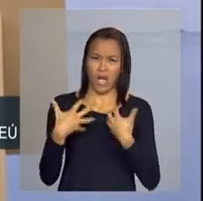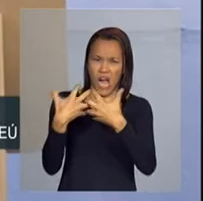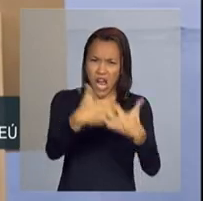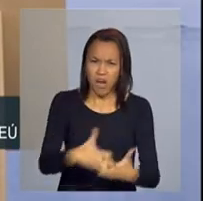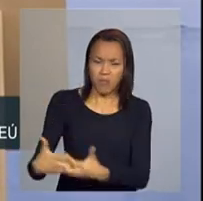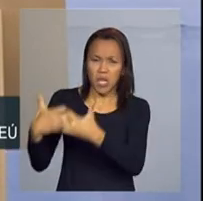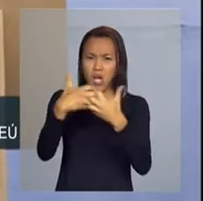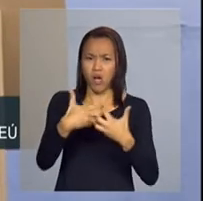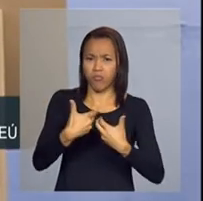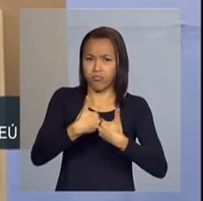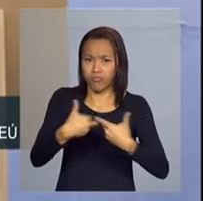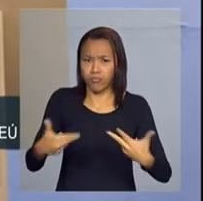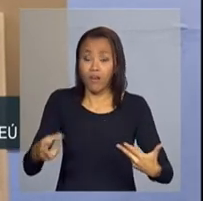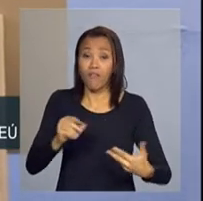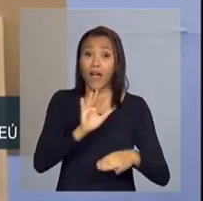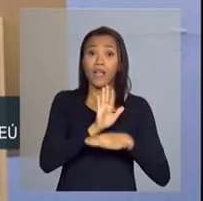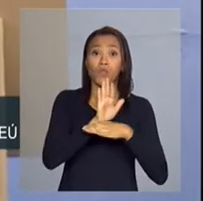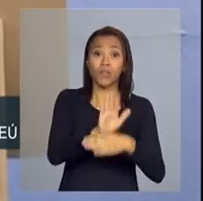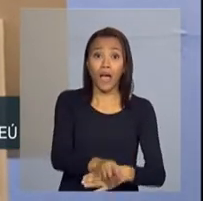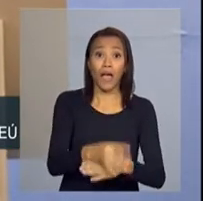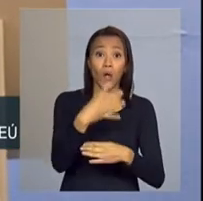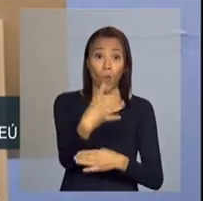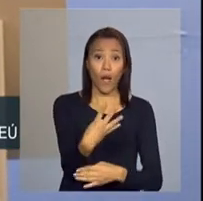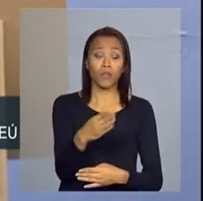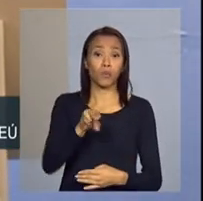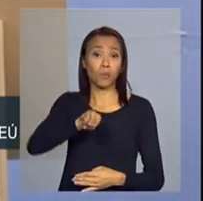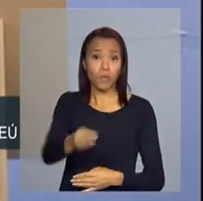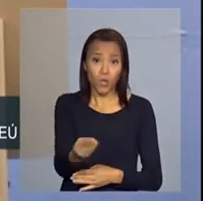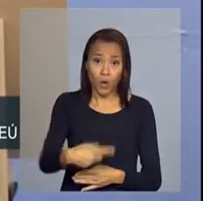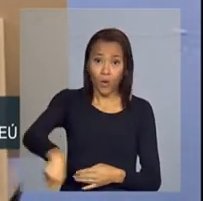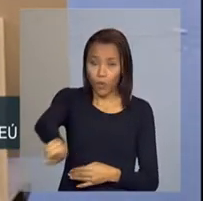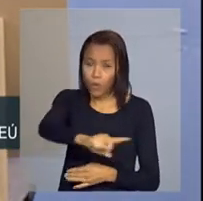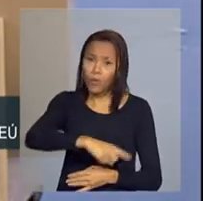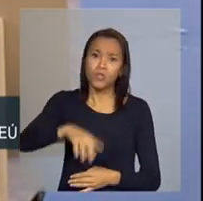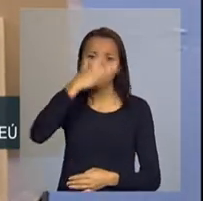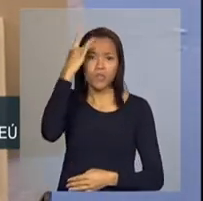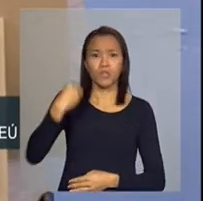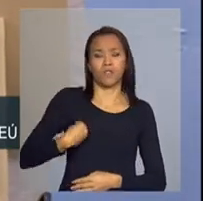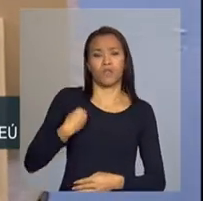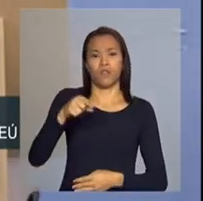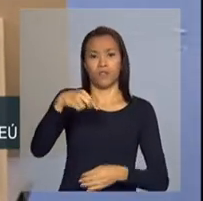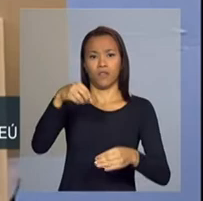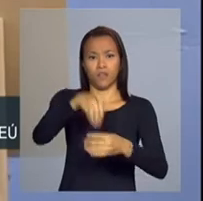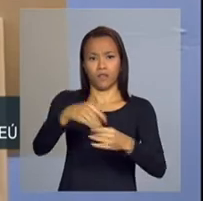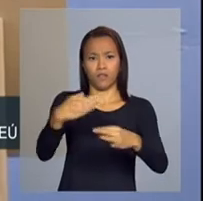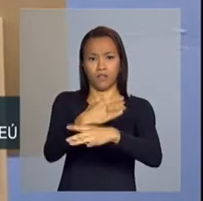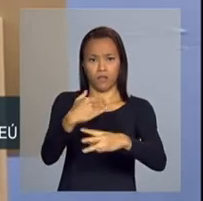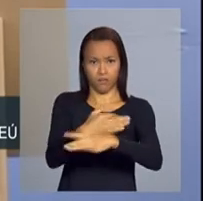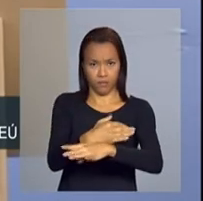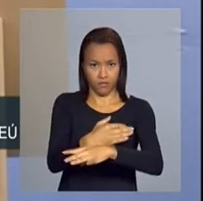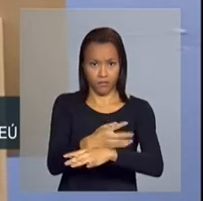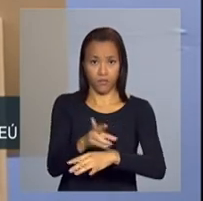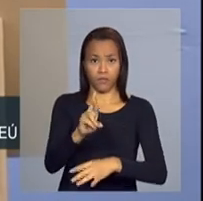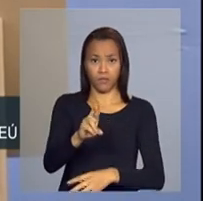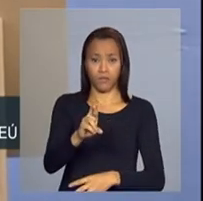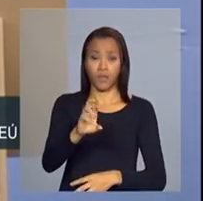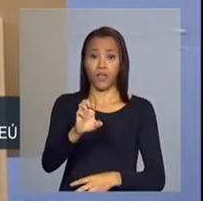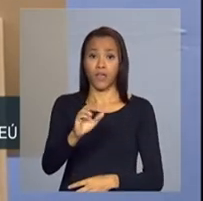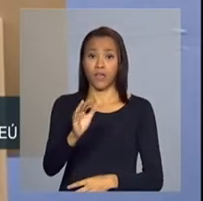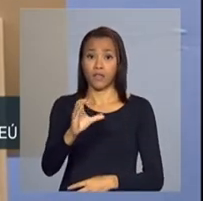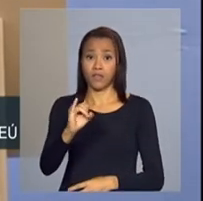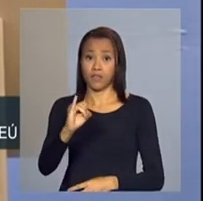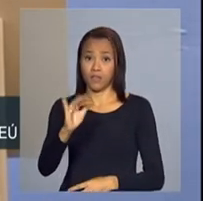beneficiando 4 milhões de pernambucanos na região metropolitana do Recife. Além disso, o